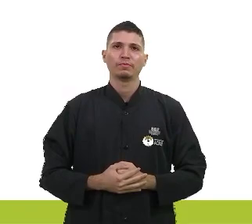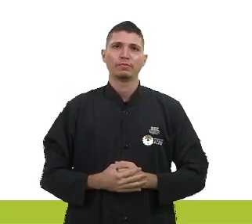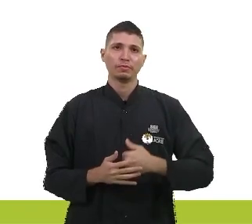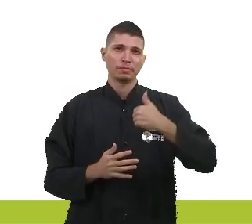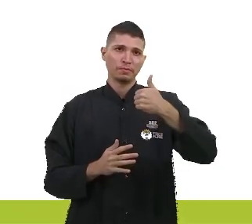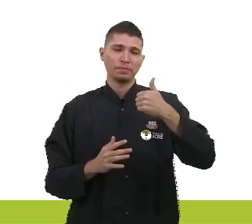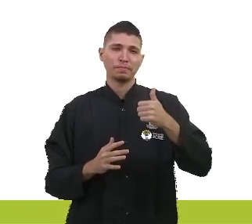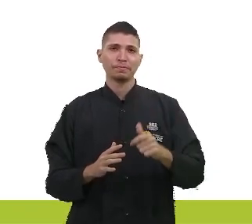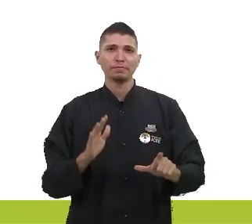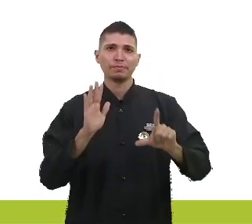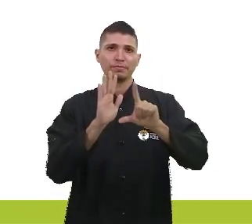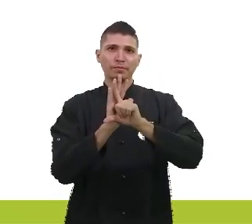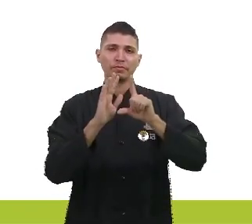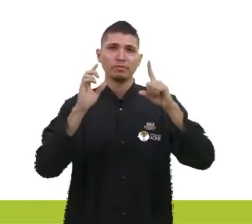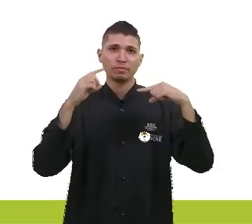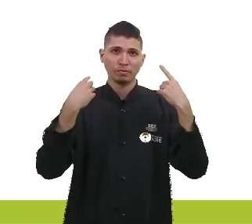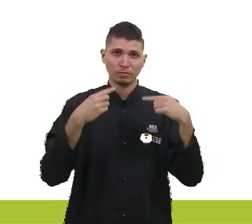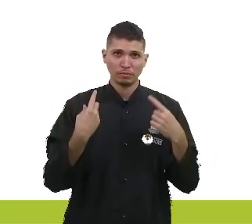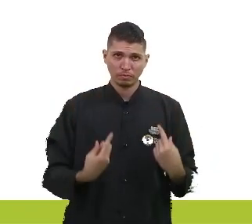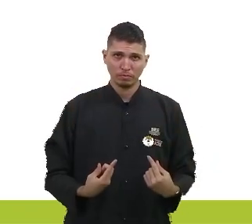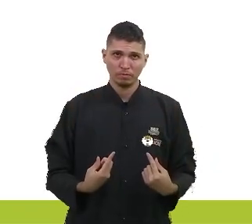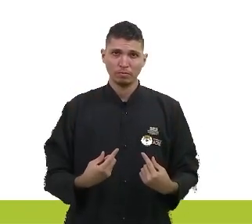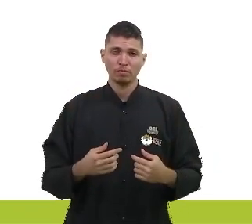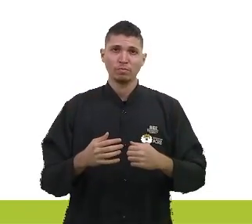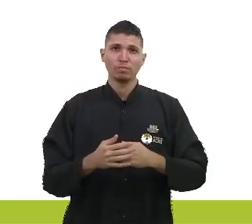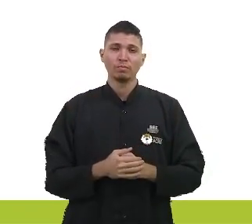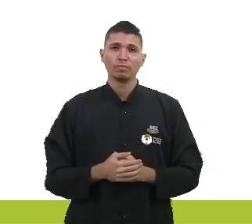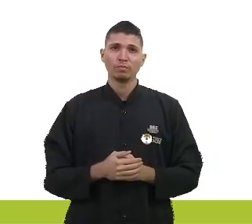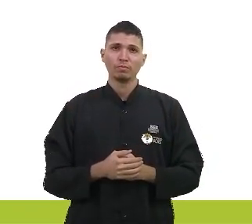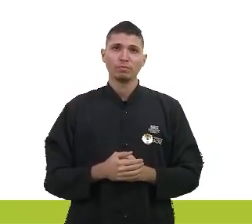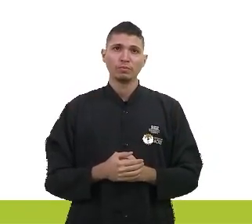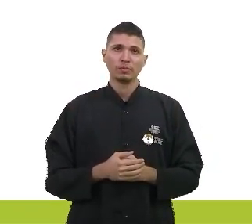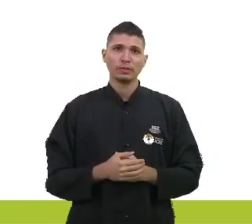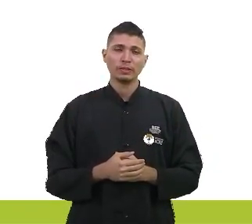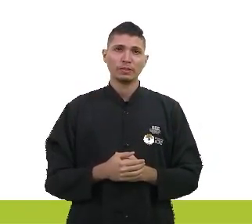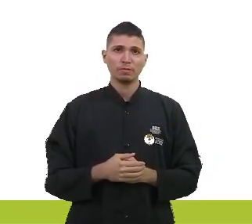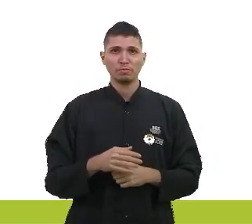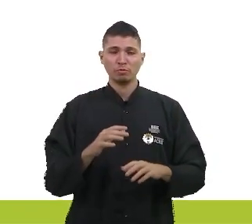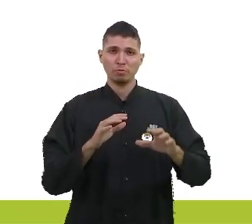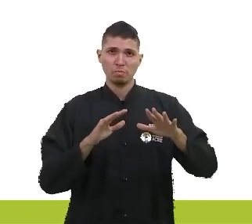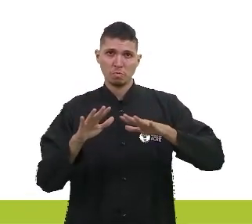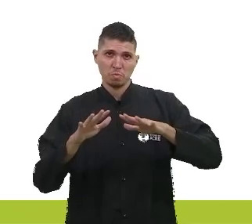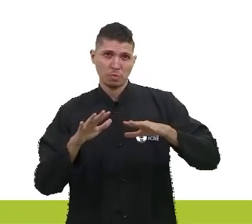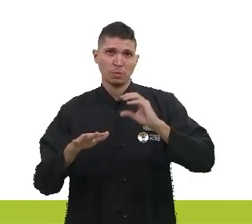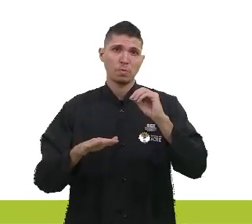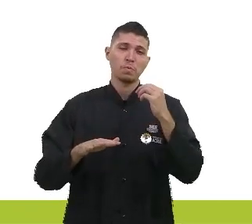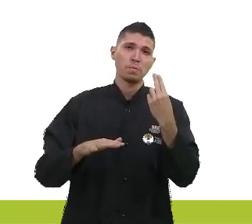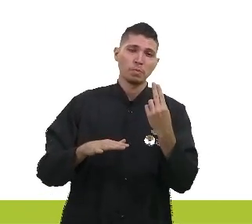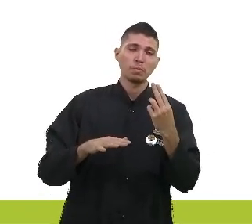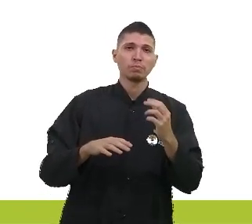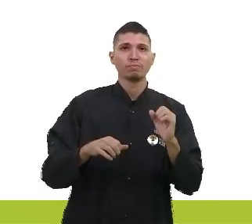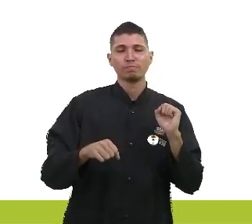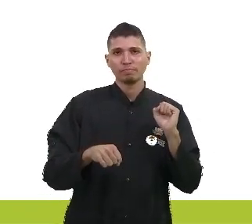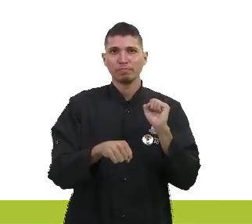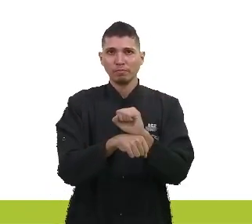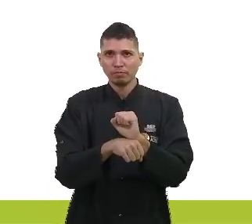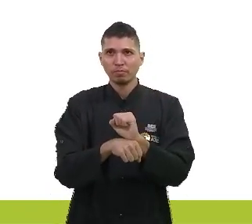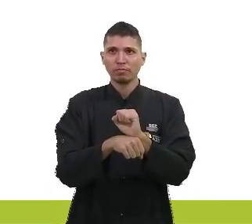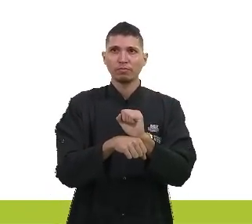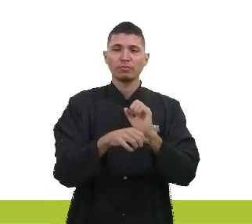lei de Newton, ela vai atuar nos corpos em repouso ou em movimento retilíneo uniforme, onde a